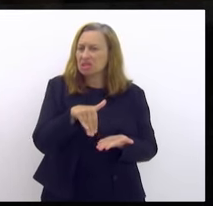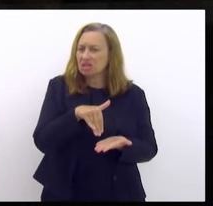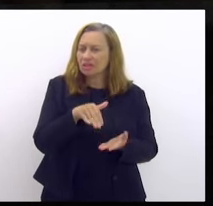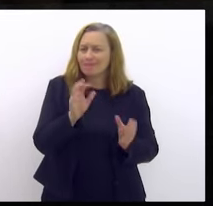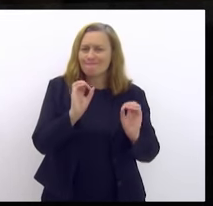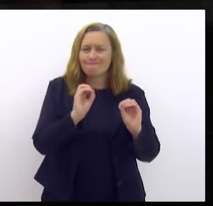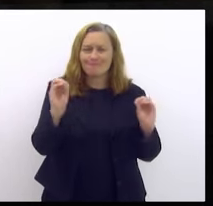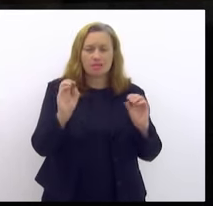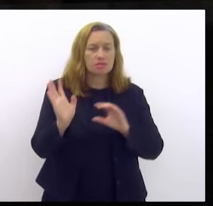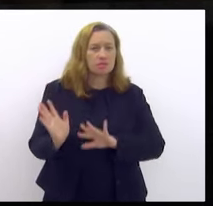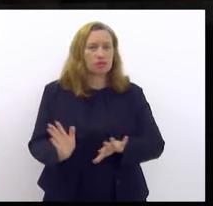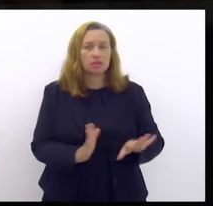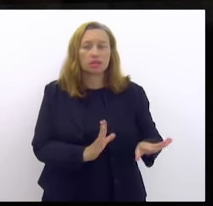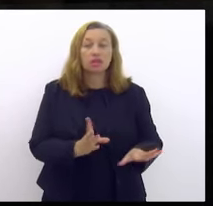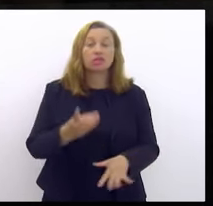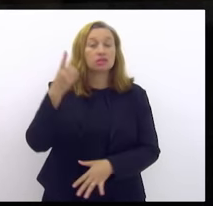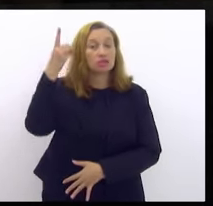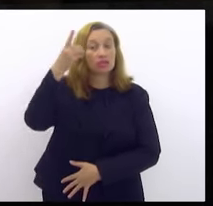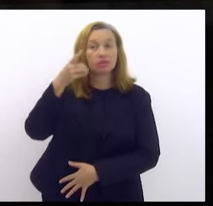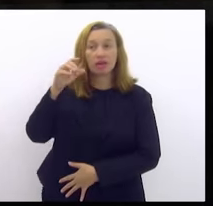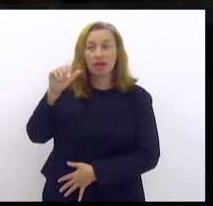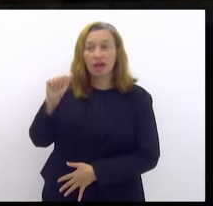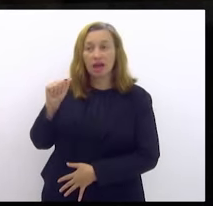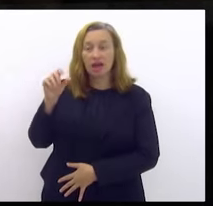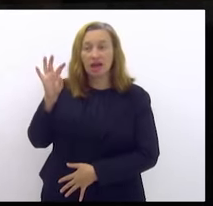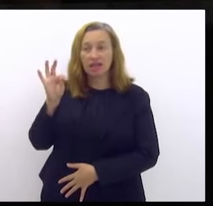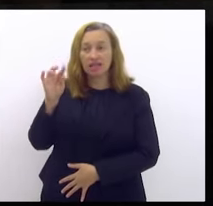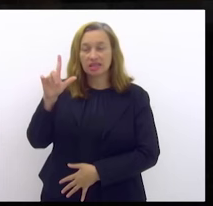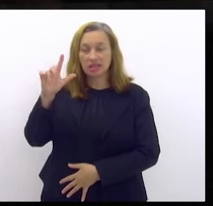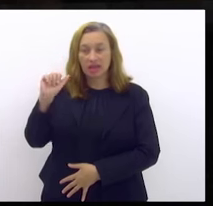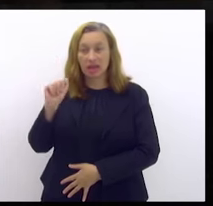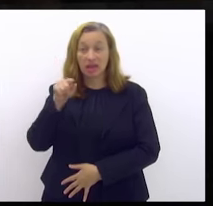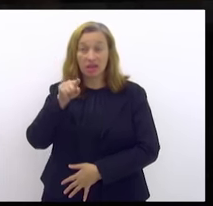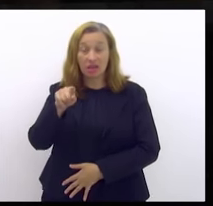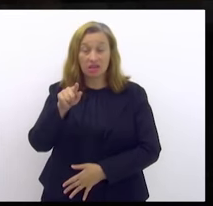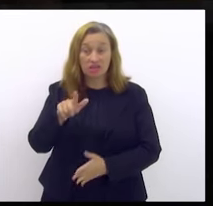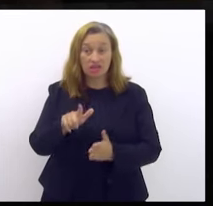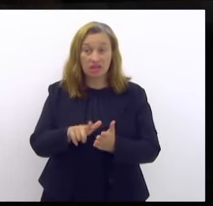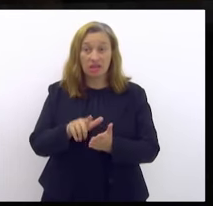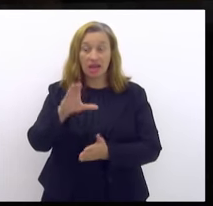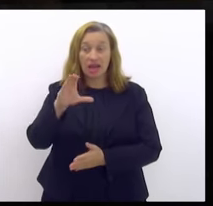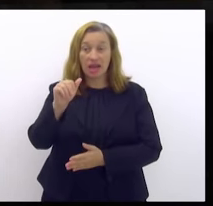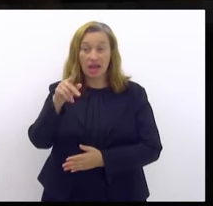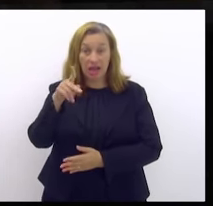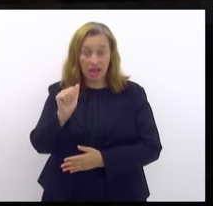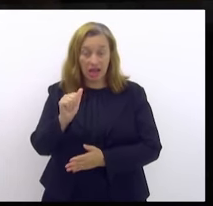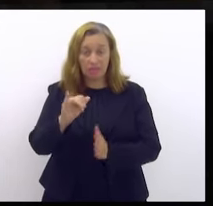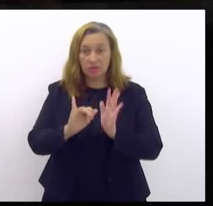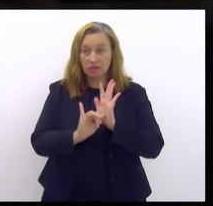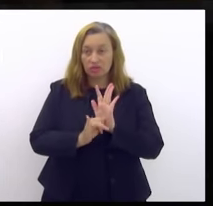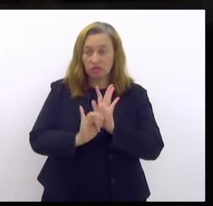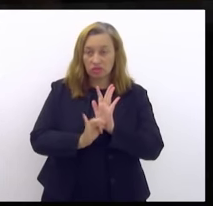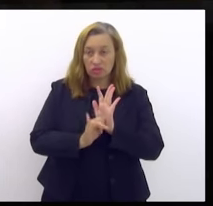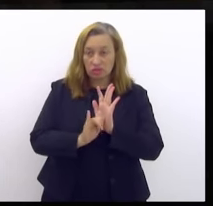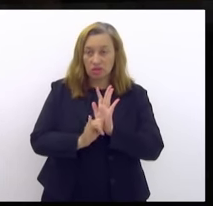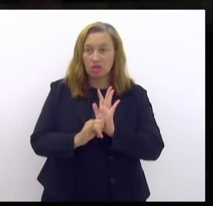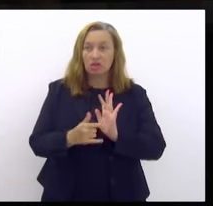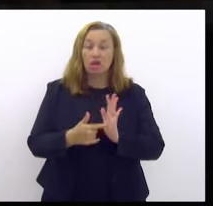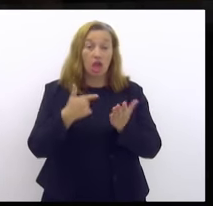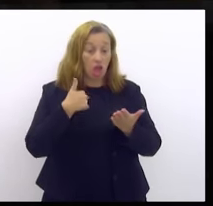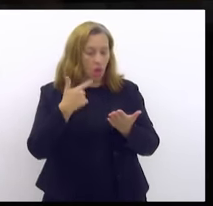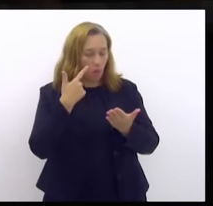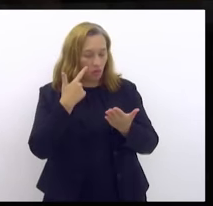secretaria. Deputado Átila Nunes, essa é a capa do Diário Oficial. Eu contei aqui,